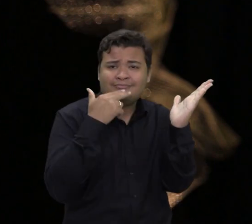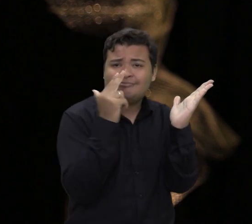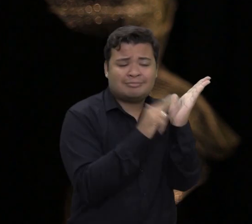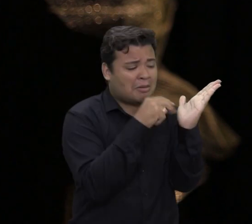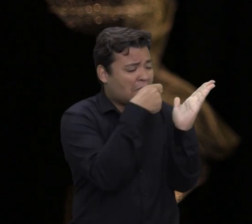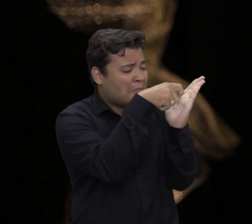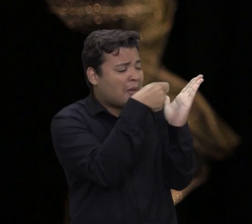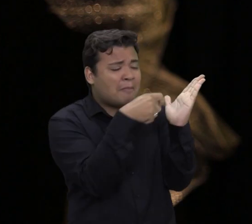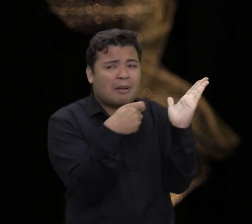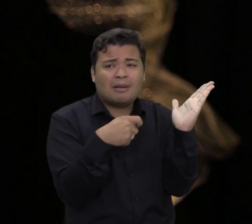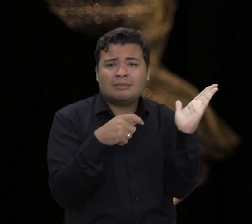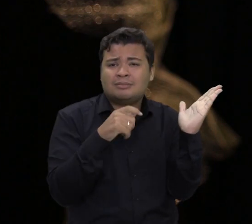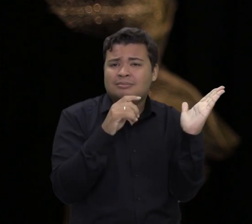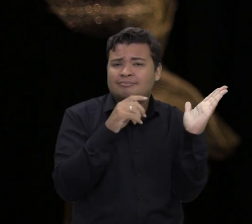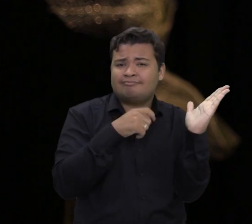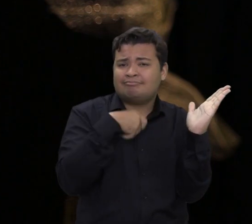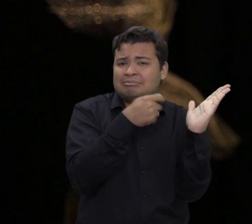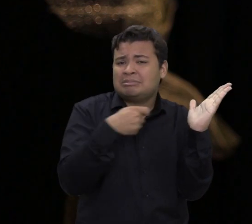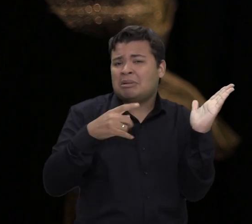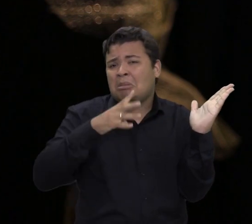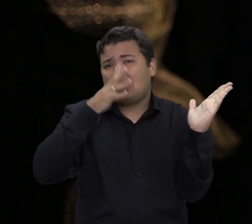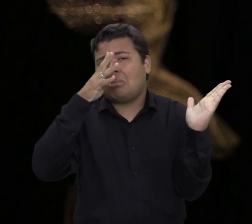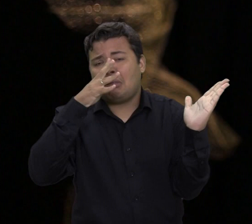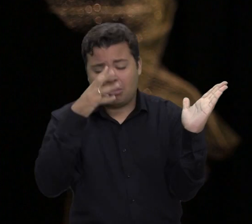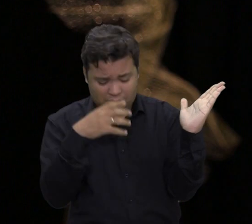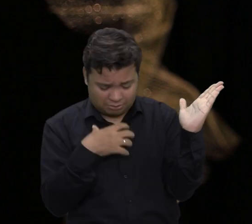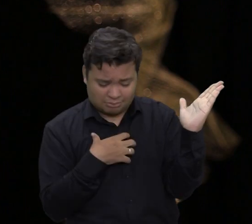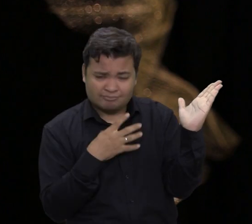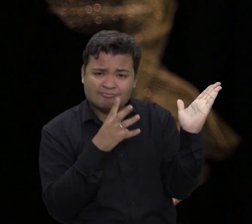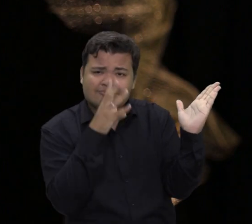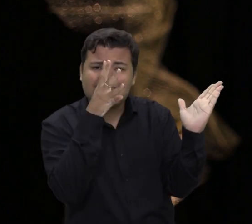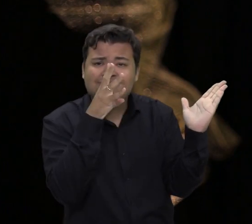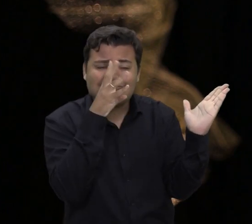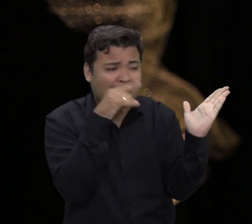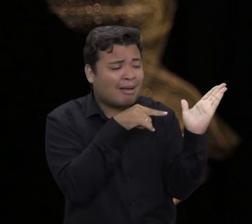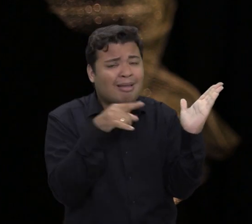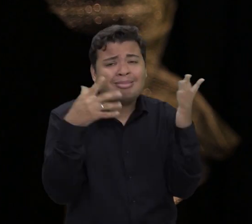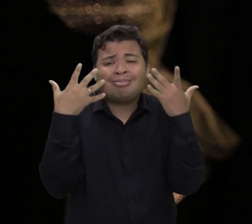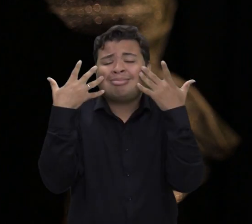Todas as palavras esdrúxulas, como os sentimentos